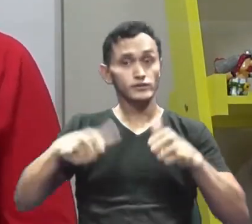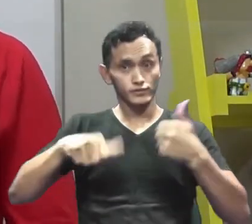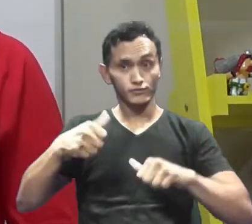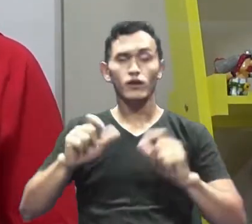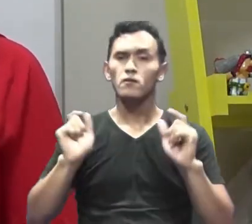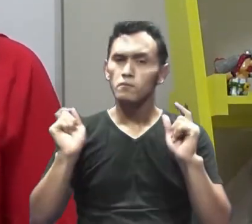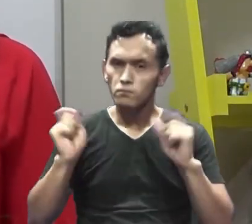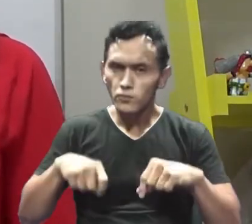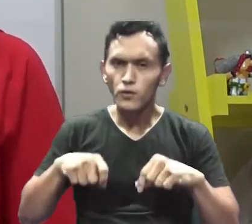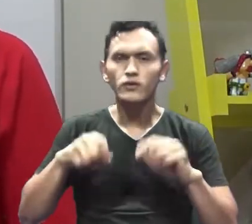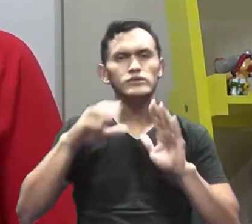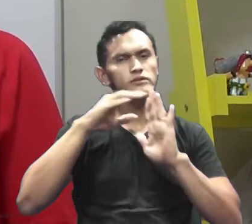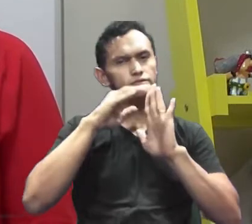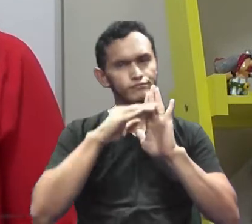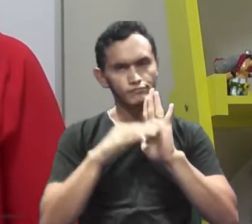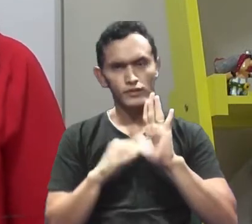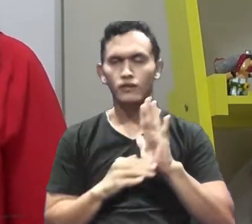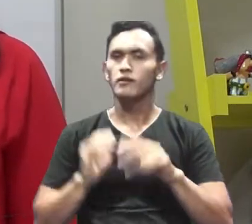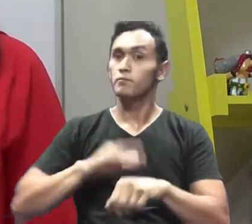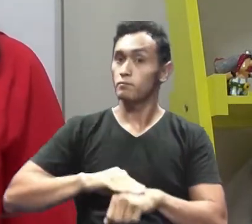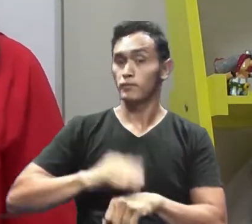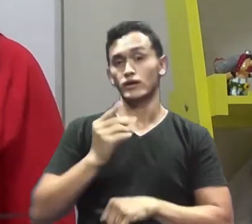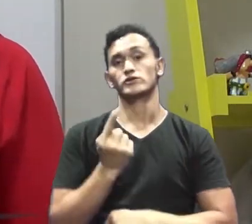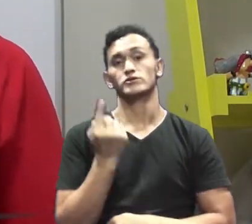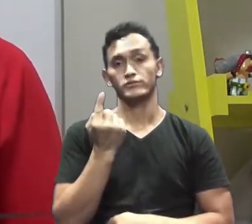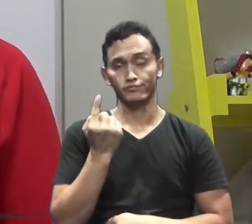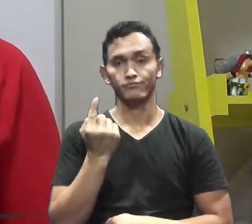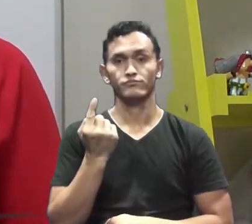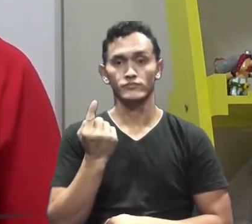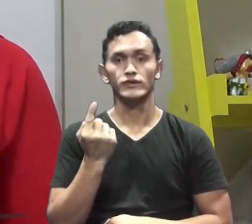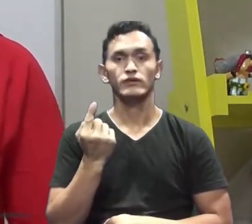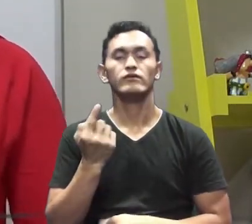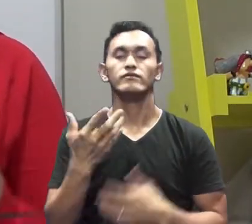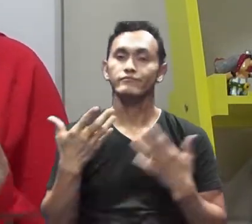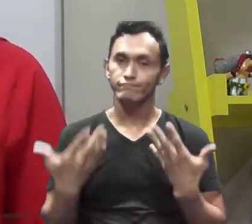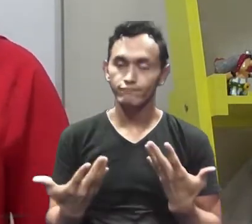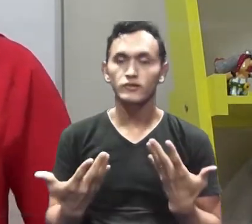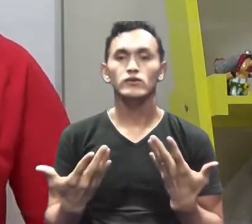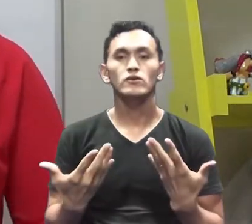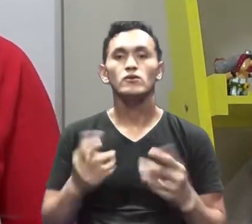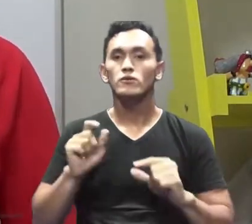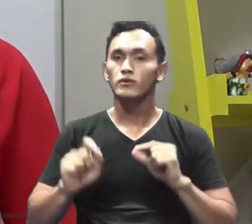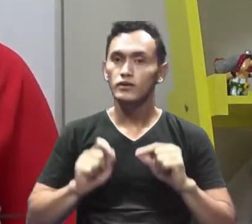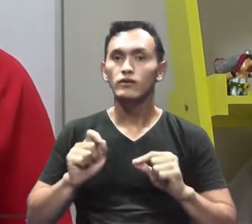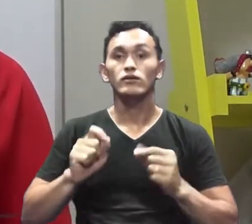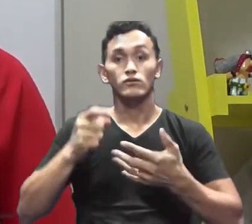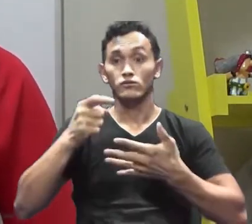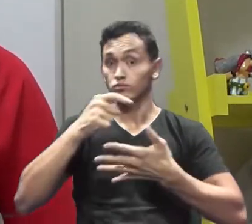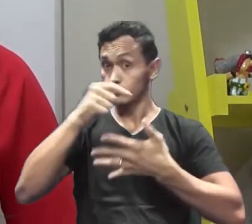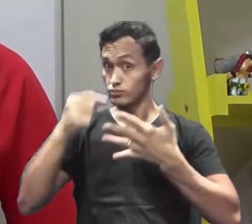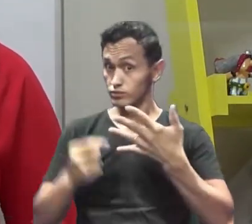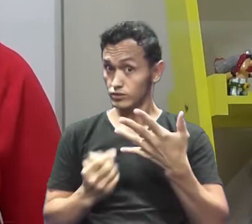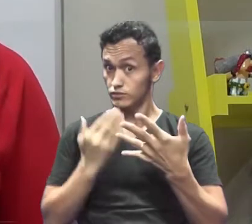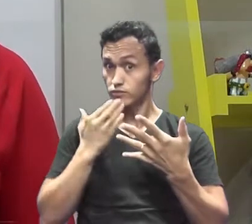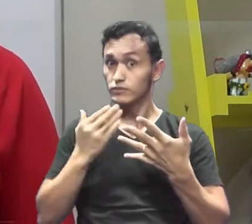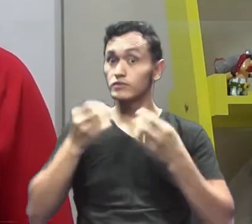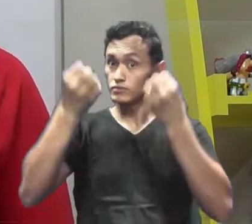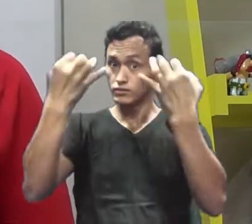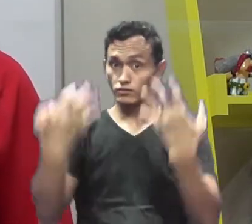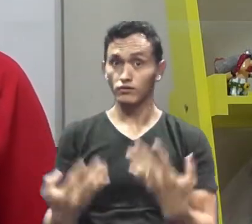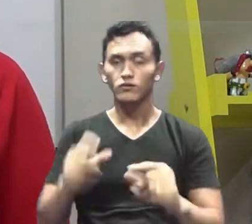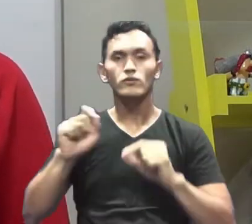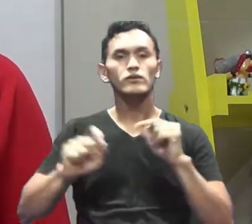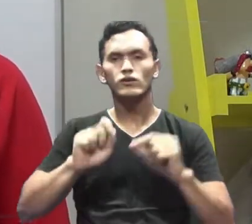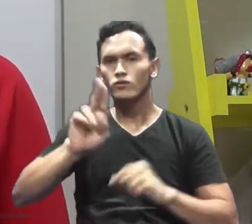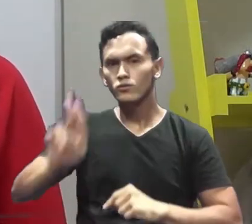avaliação podem ser classificados em mais de um tipo, o tipo do tipo. E os tipos que eu vou falar hoje são